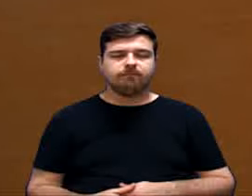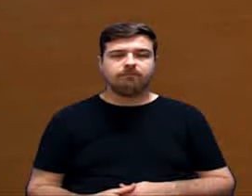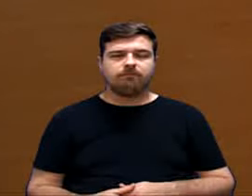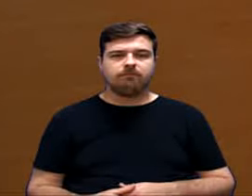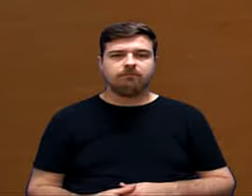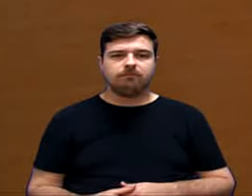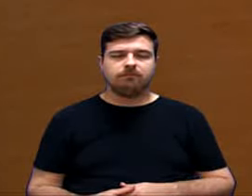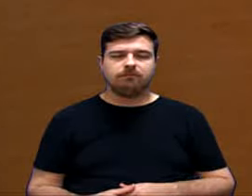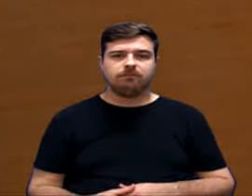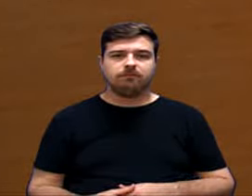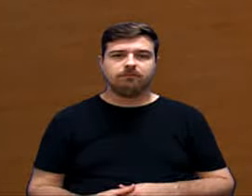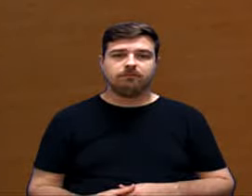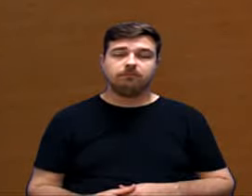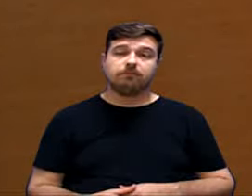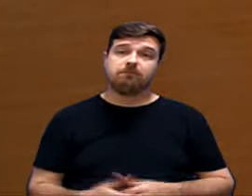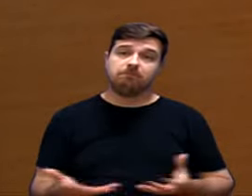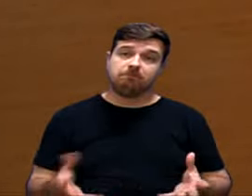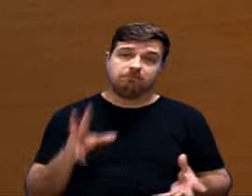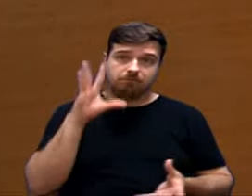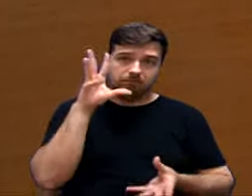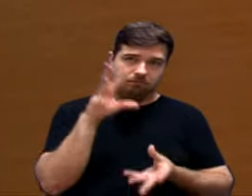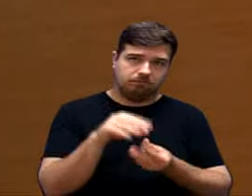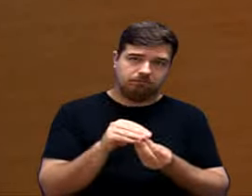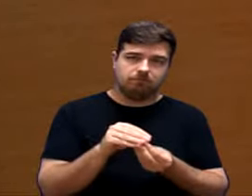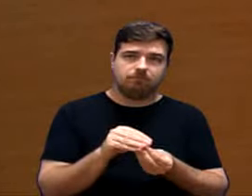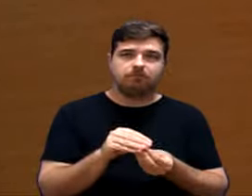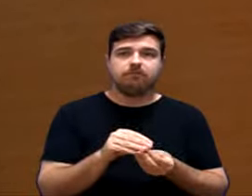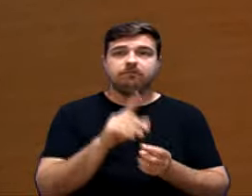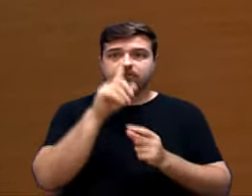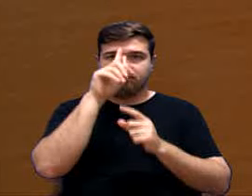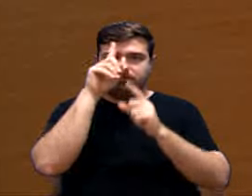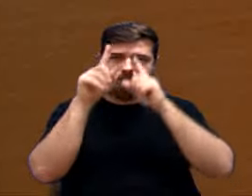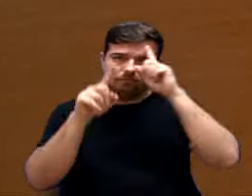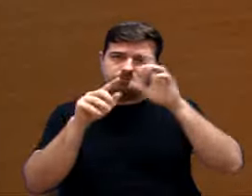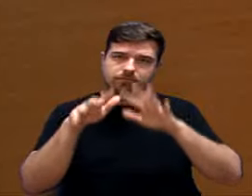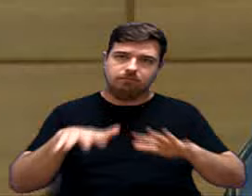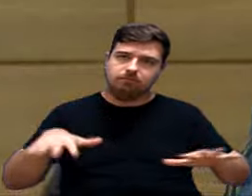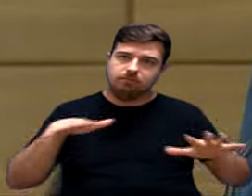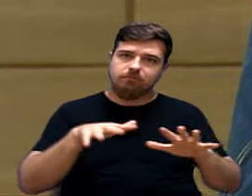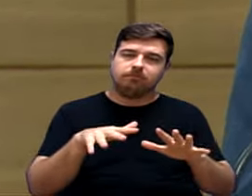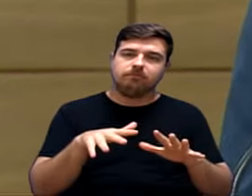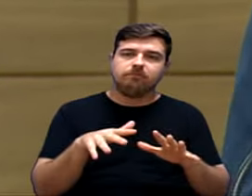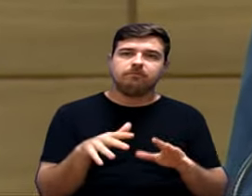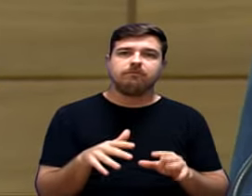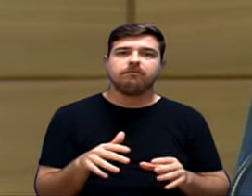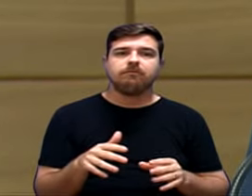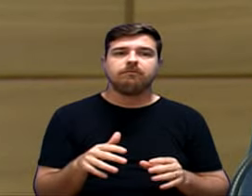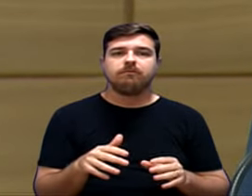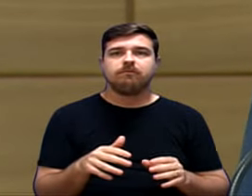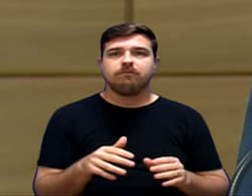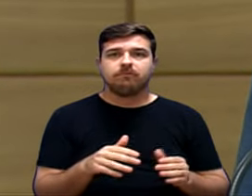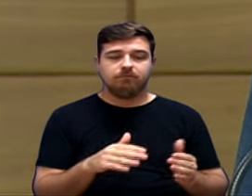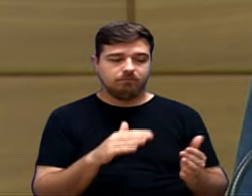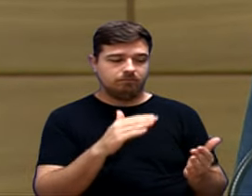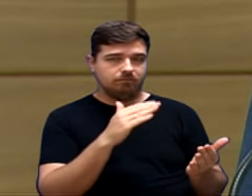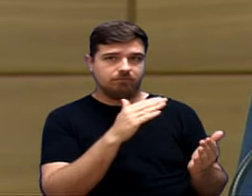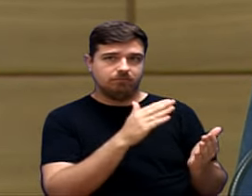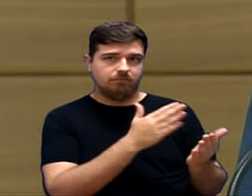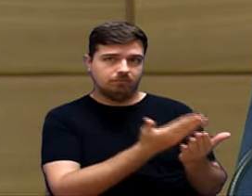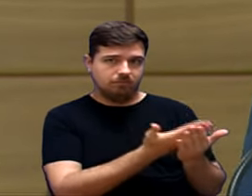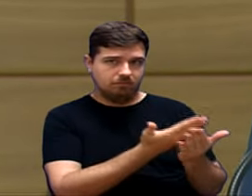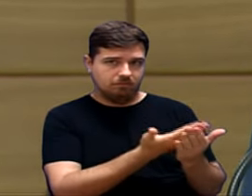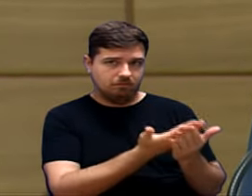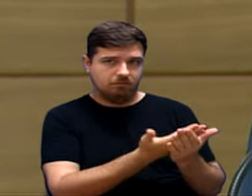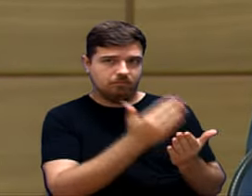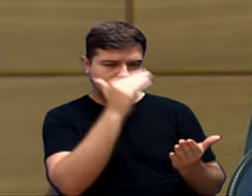em em resumo a as propostas elas estão baseada e nesses